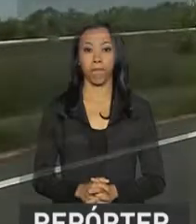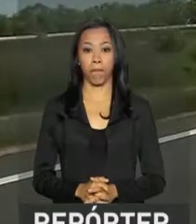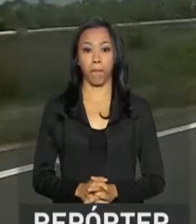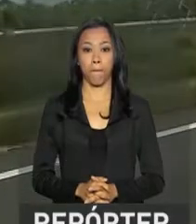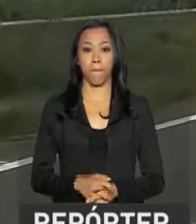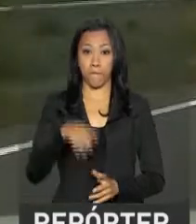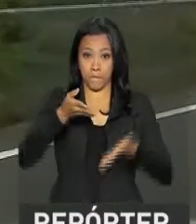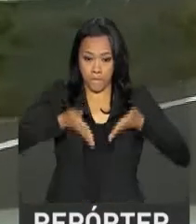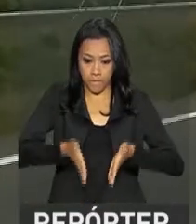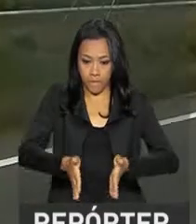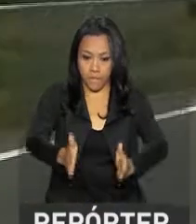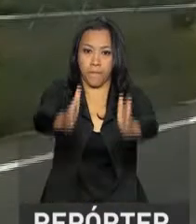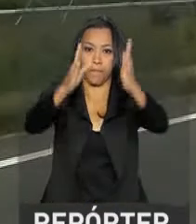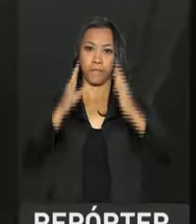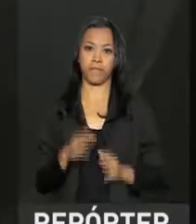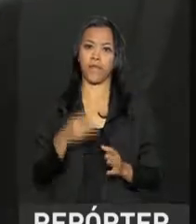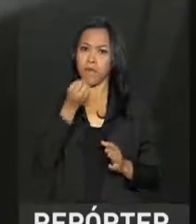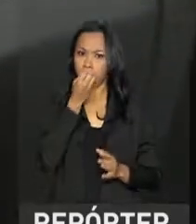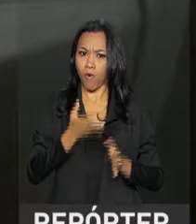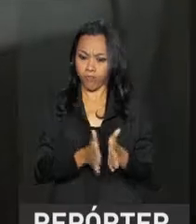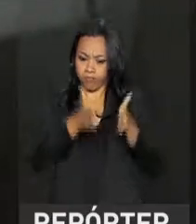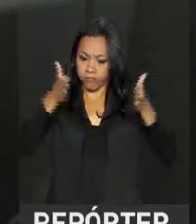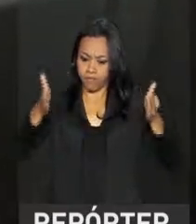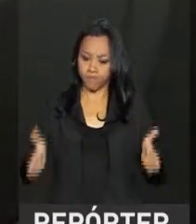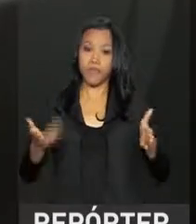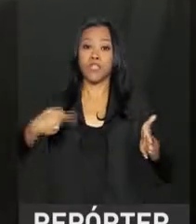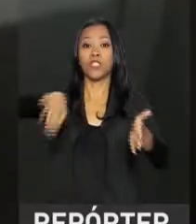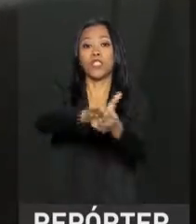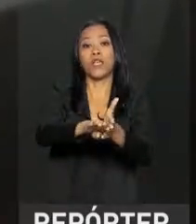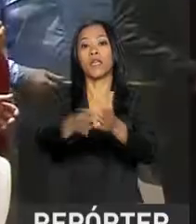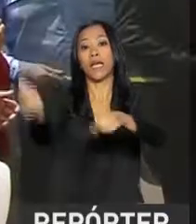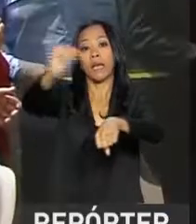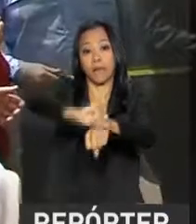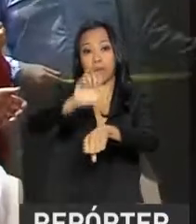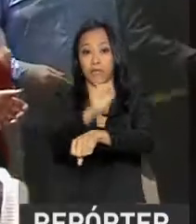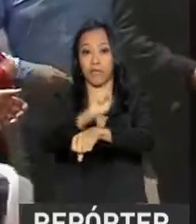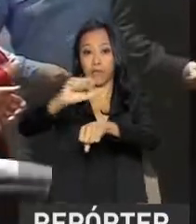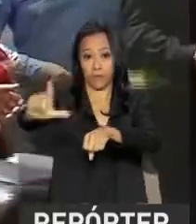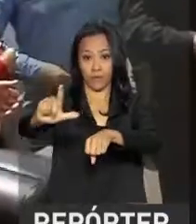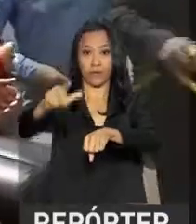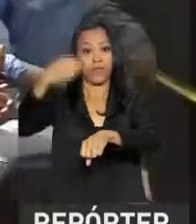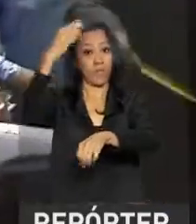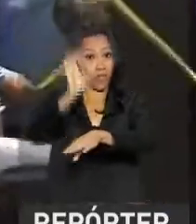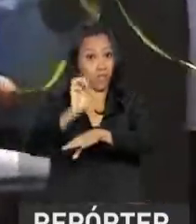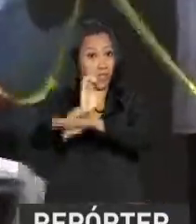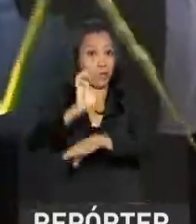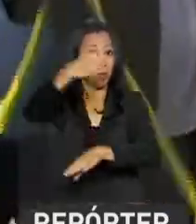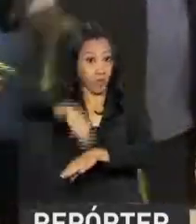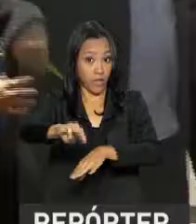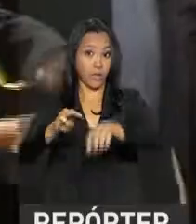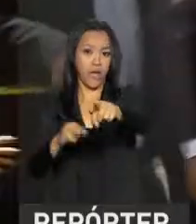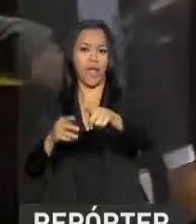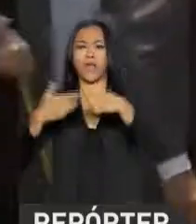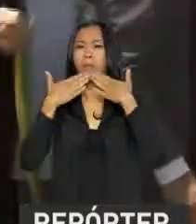Estrada mais segura e duplicada para o motorista que chega à capital maranhense, São Luís. A obra era uma reivindicação antiga da